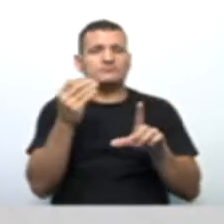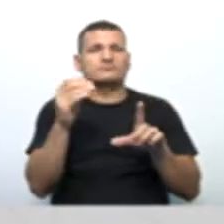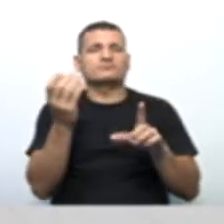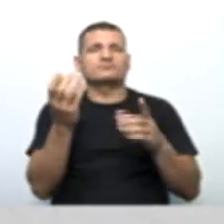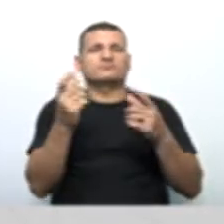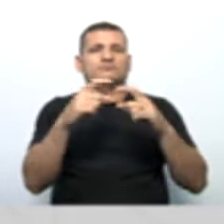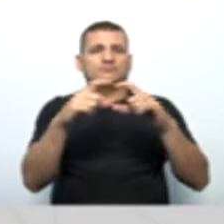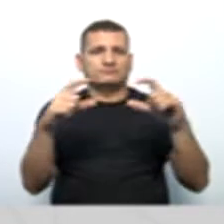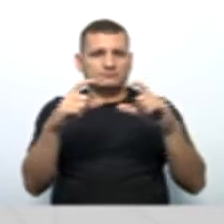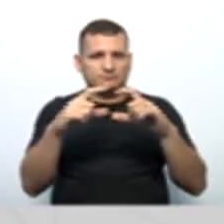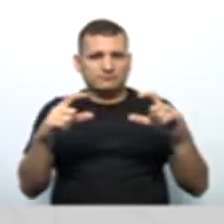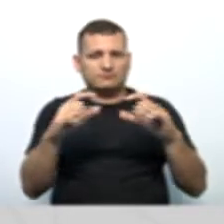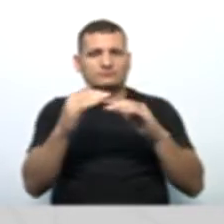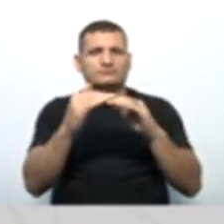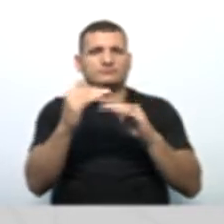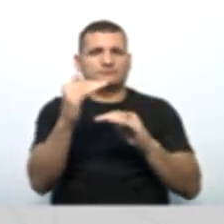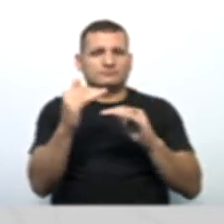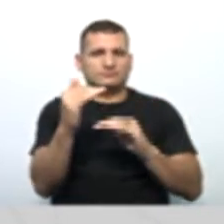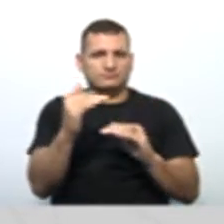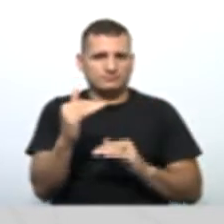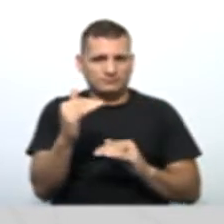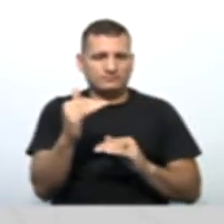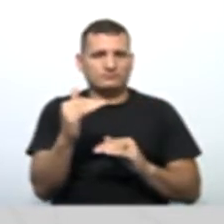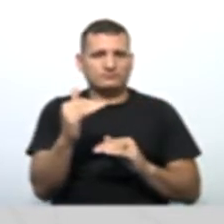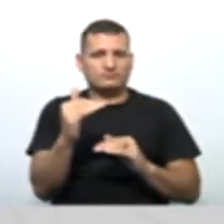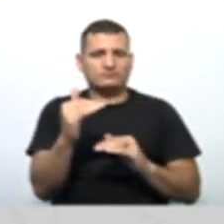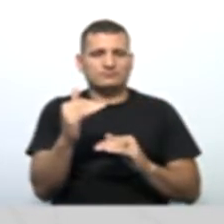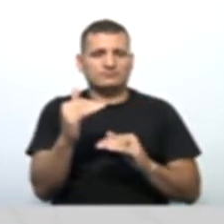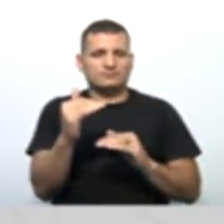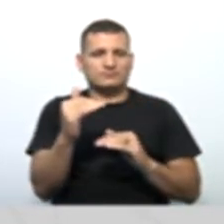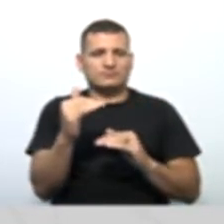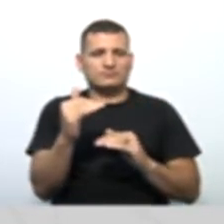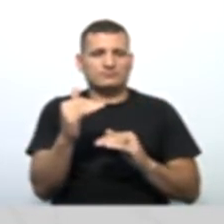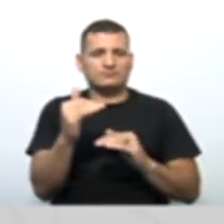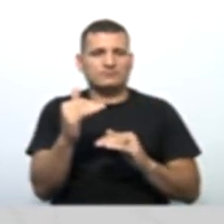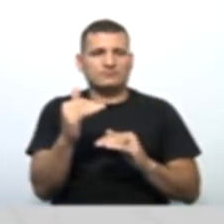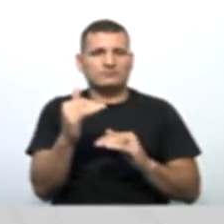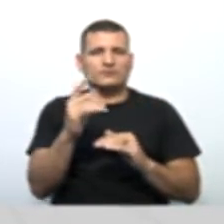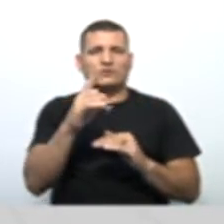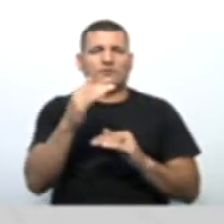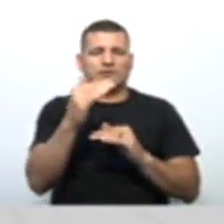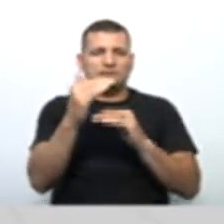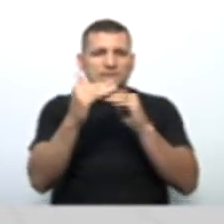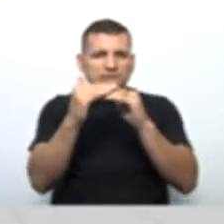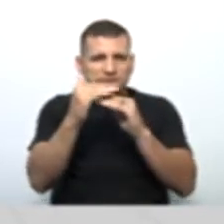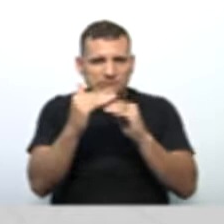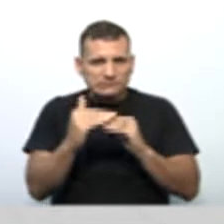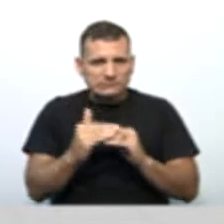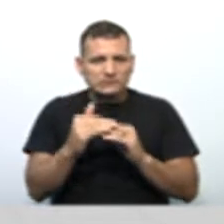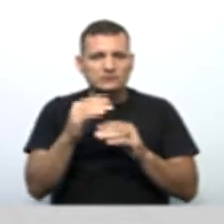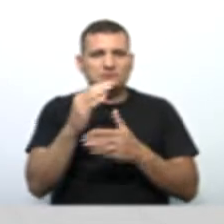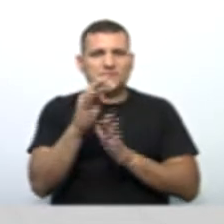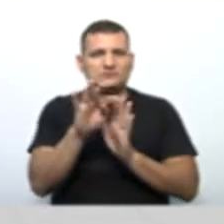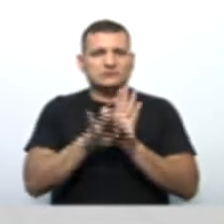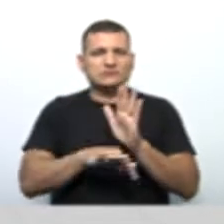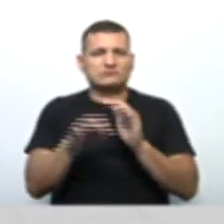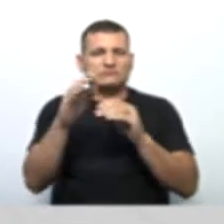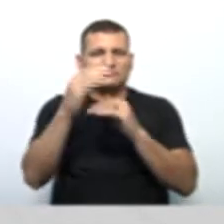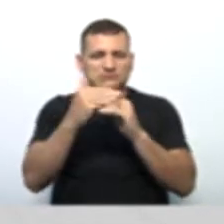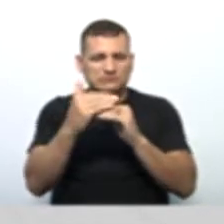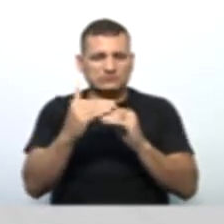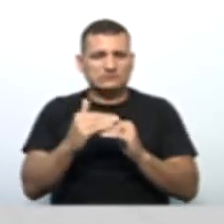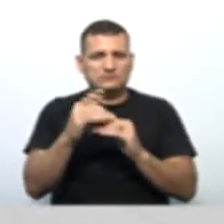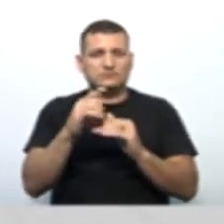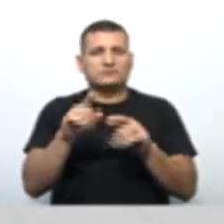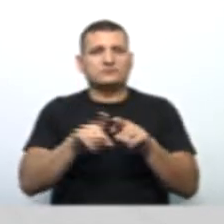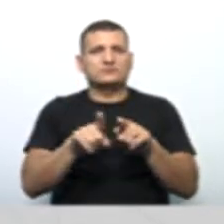e dar um espaço entre as linhas pra você ter que ele não fica todo grudado no em cima do outro espaço entre as letras